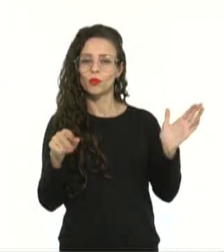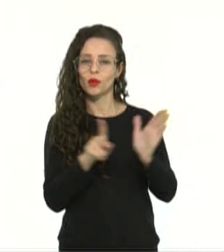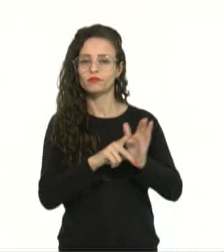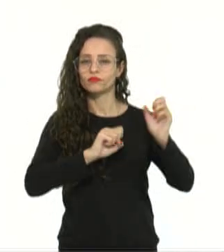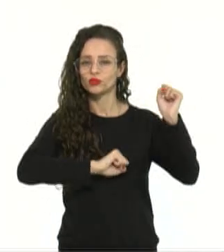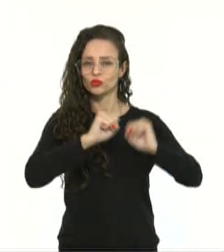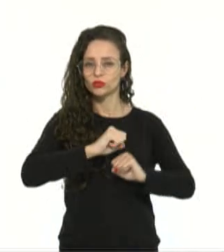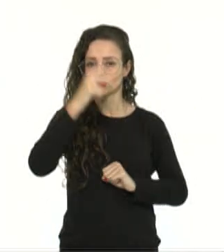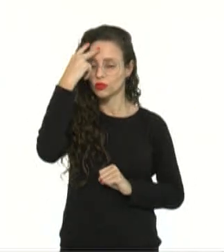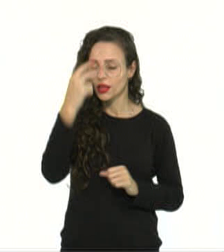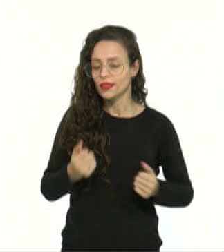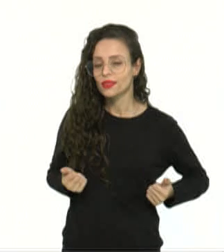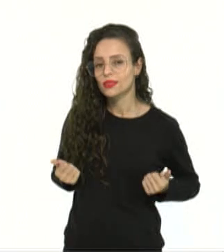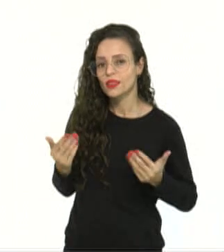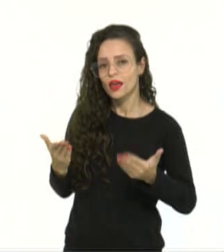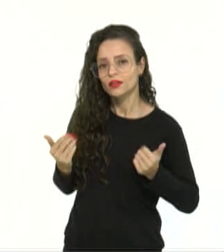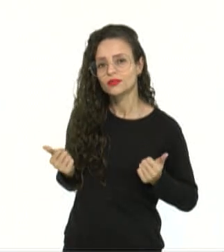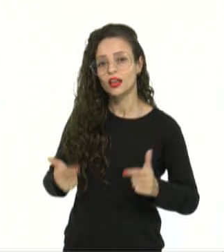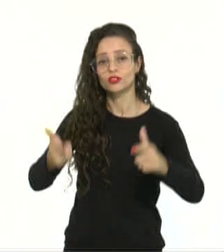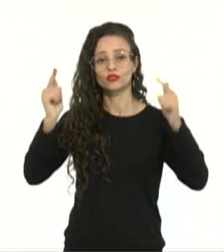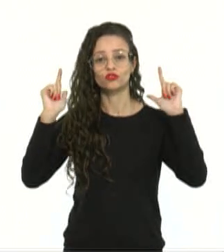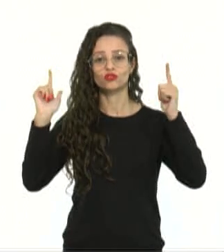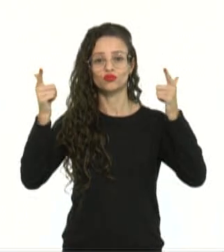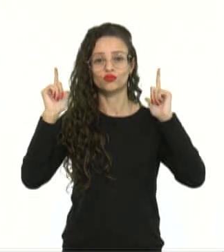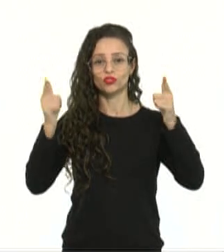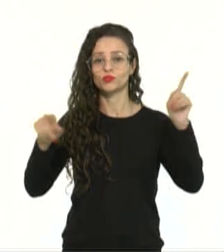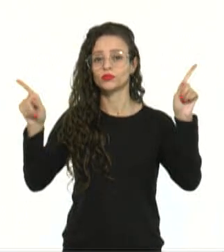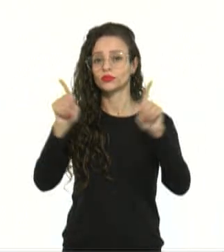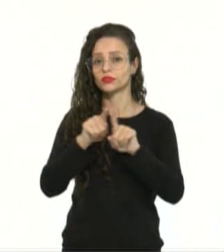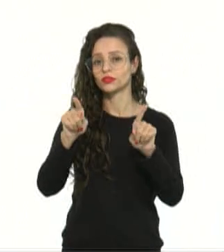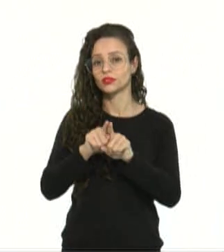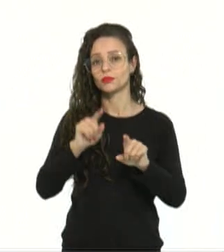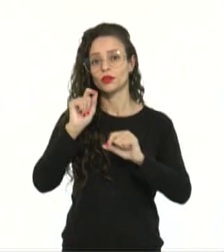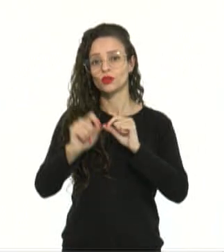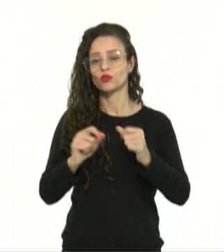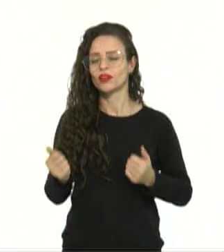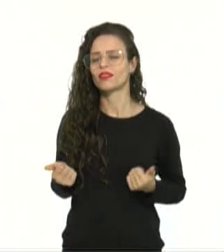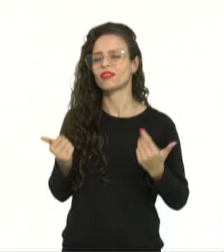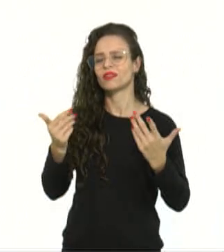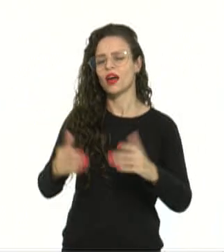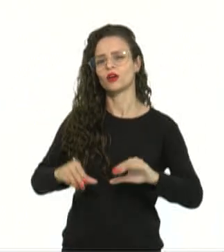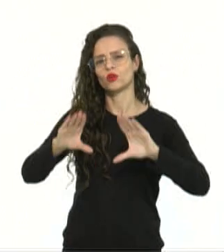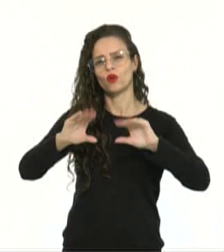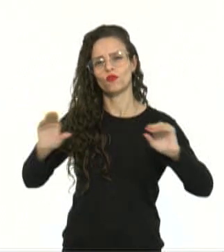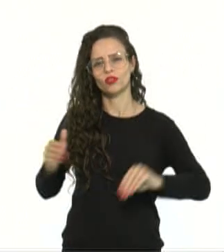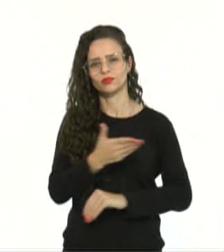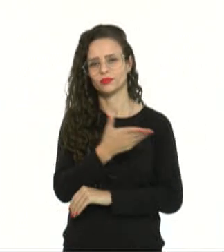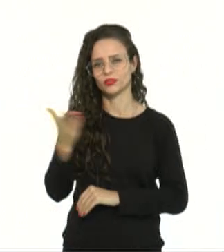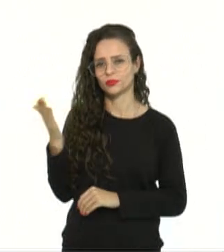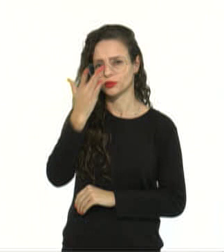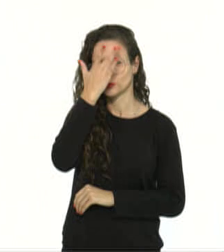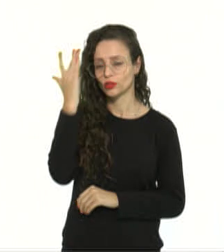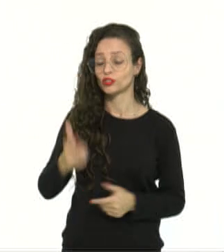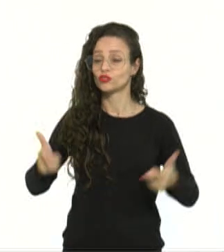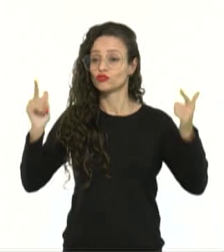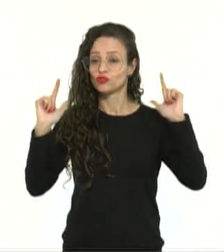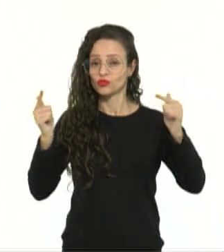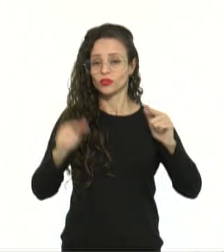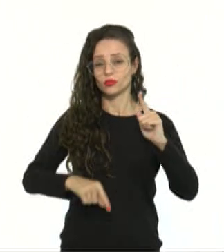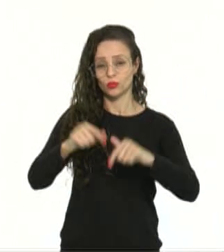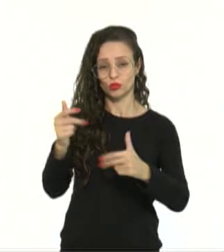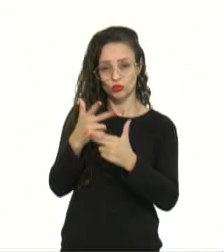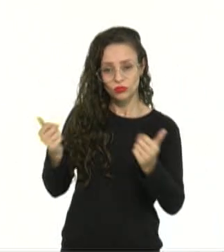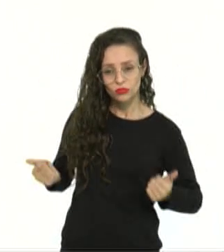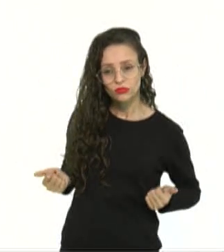sustenta oferecendo divertimento e produzindo conformismo. A diversão propiciada pelos produtos da